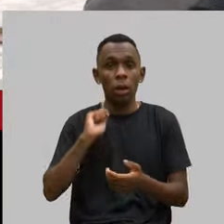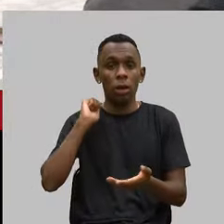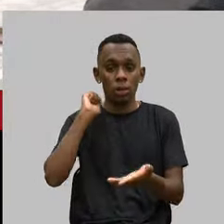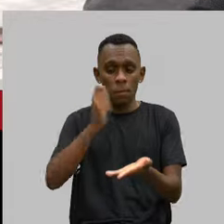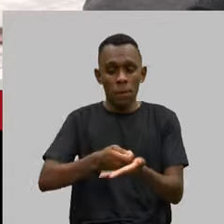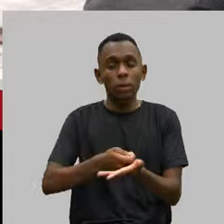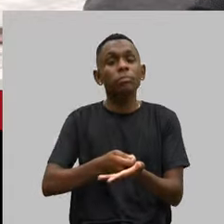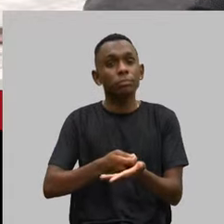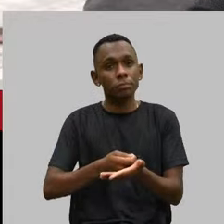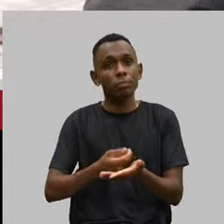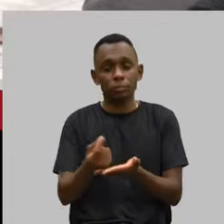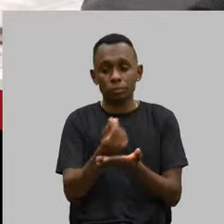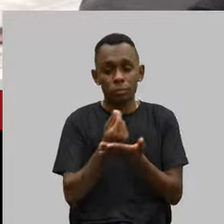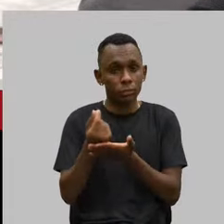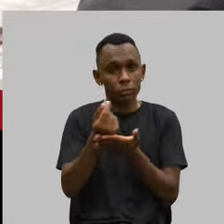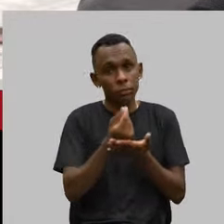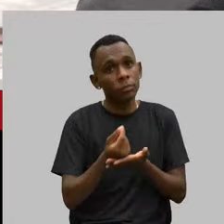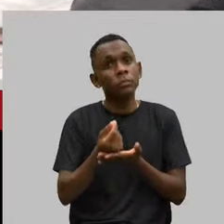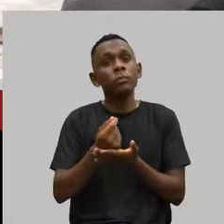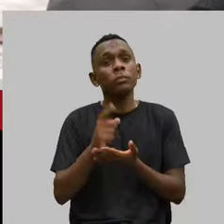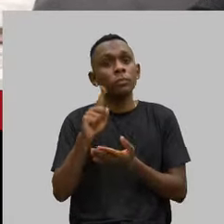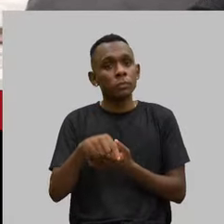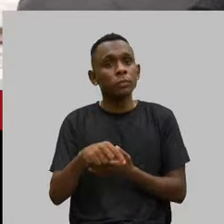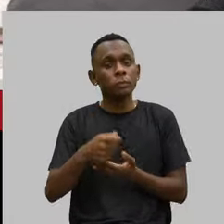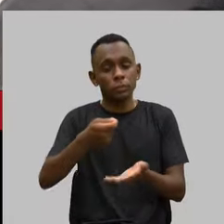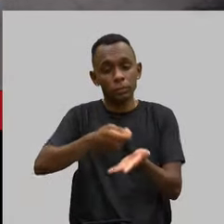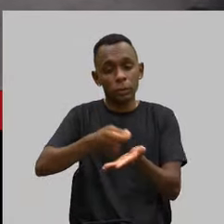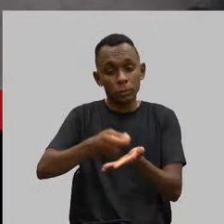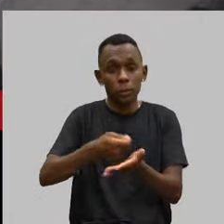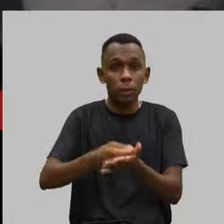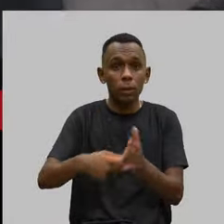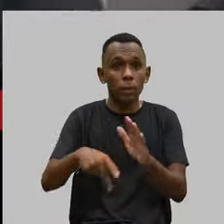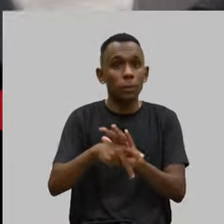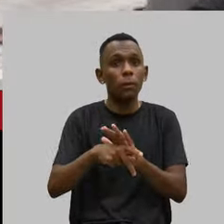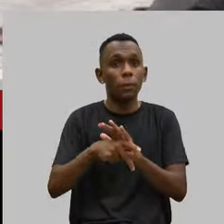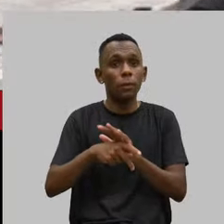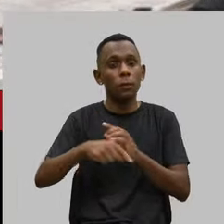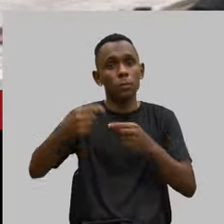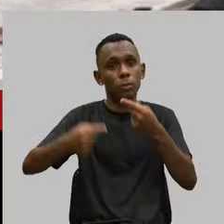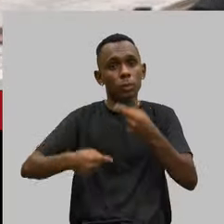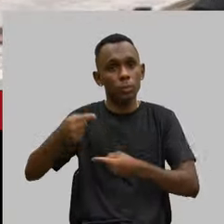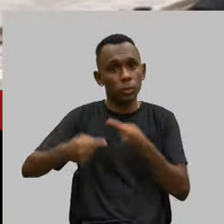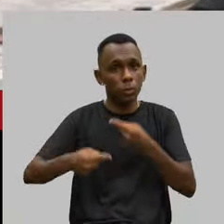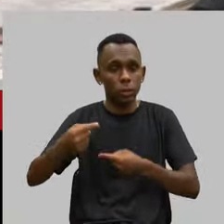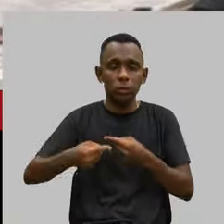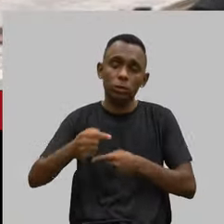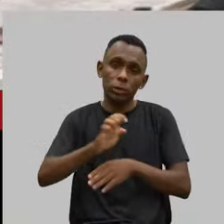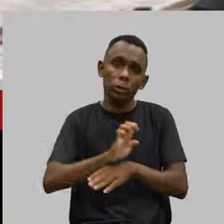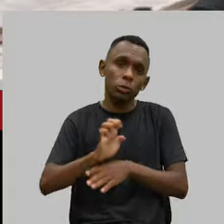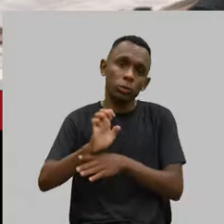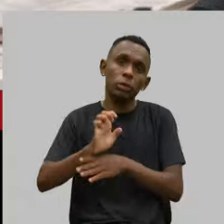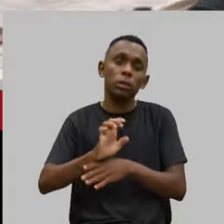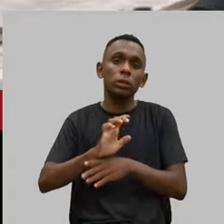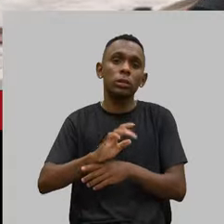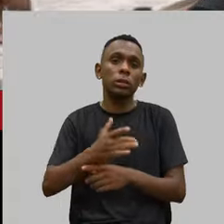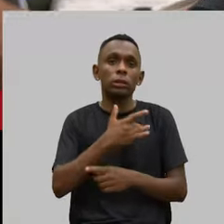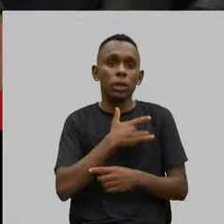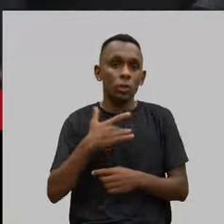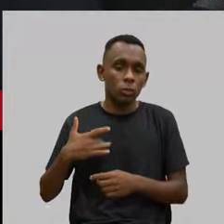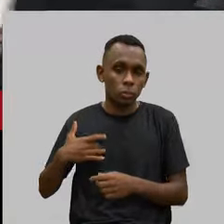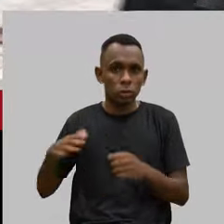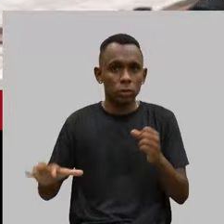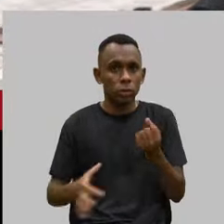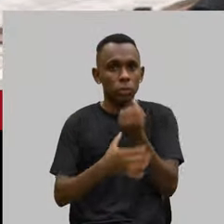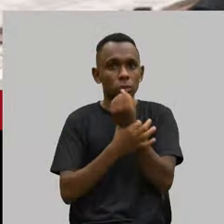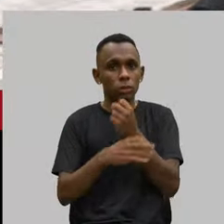tributo que gera né que a receita para as as políticas públicas do estado saúde segurança e